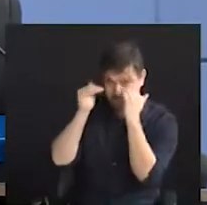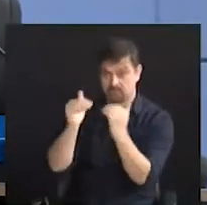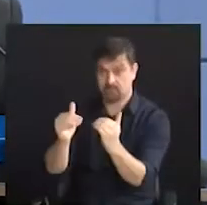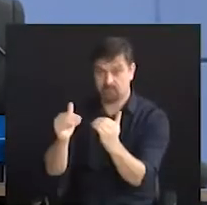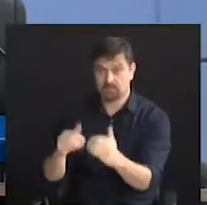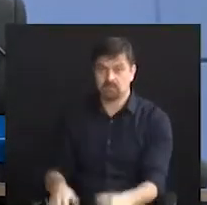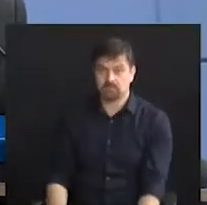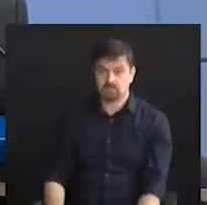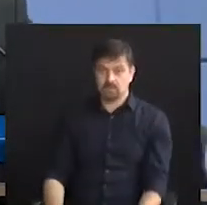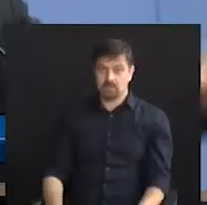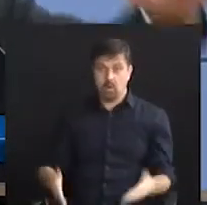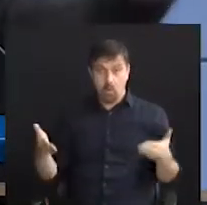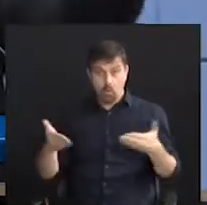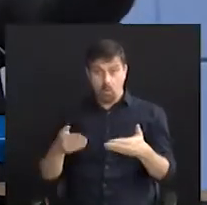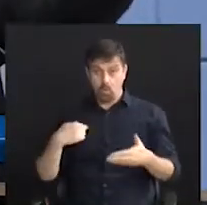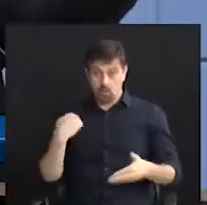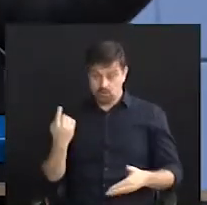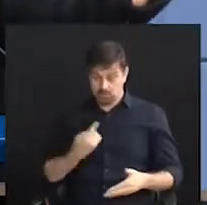hoje.